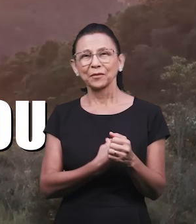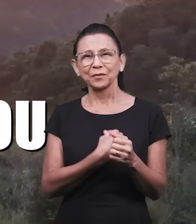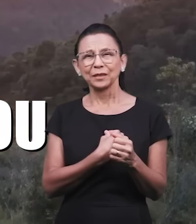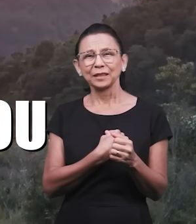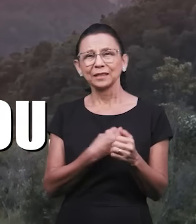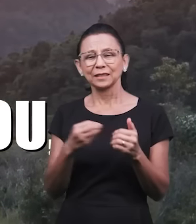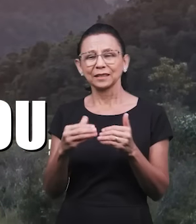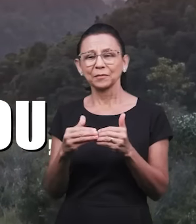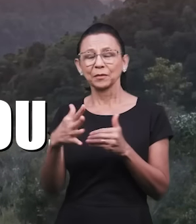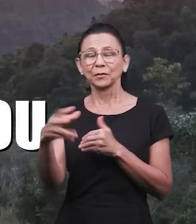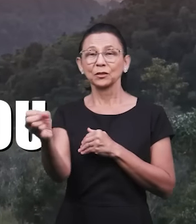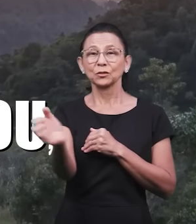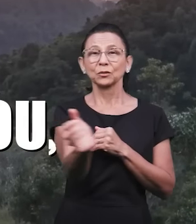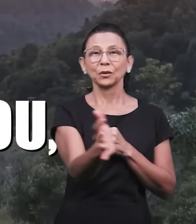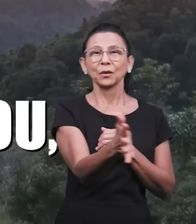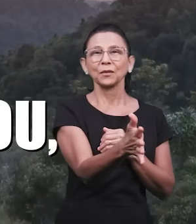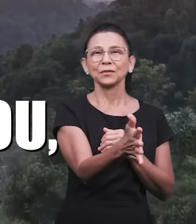minha vida